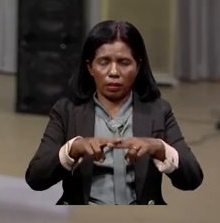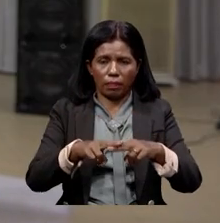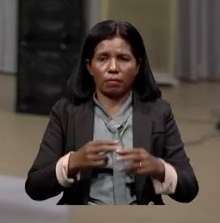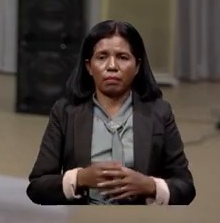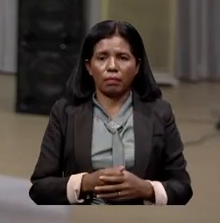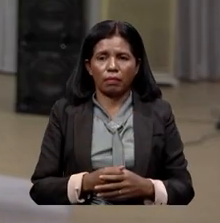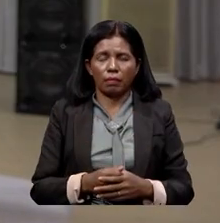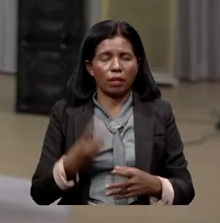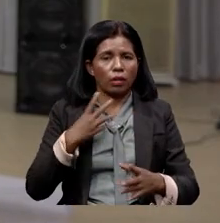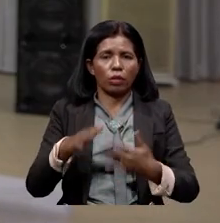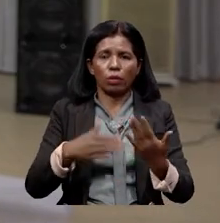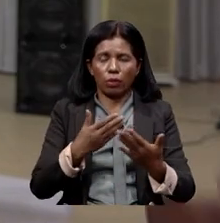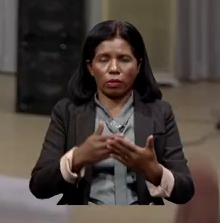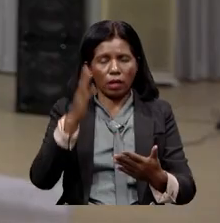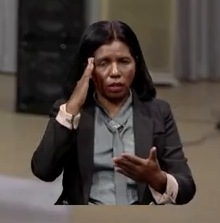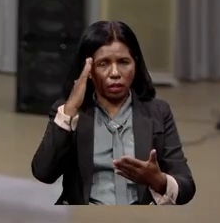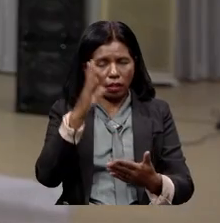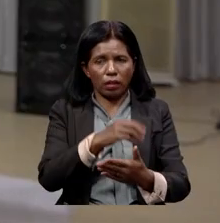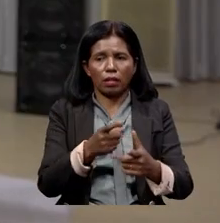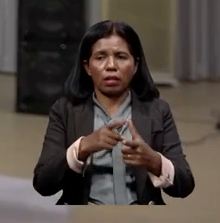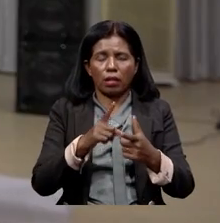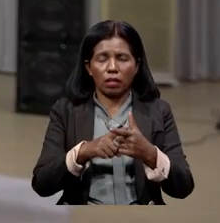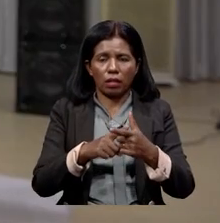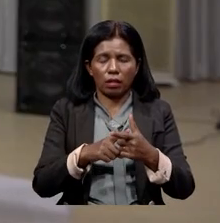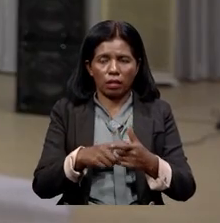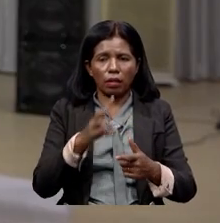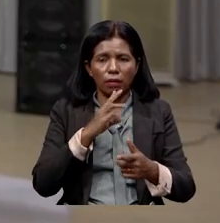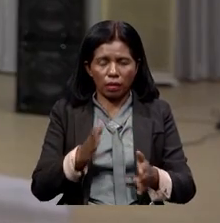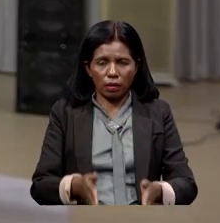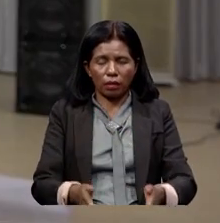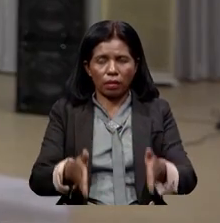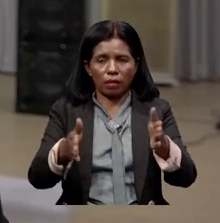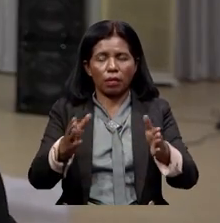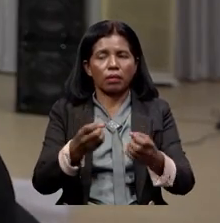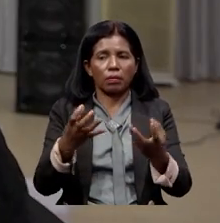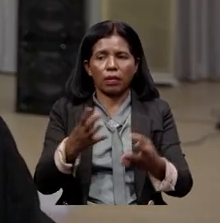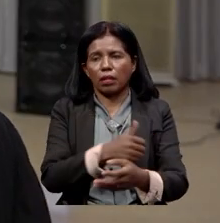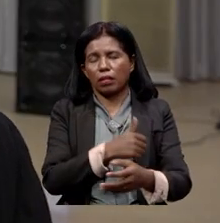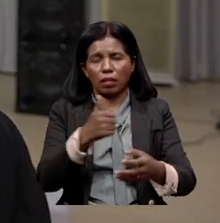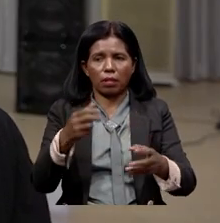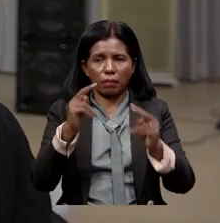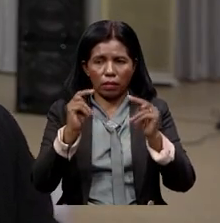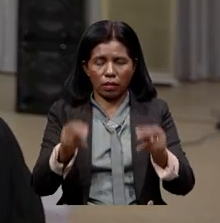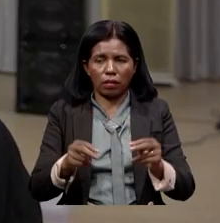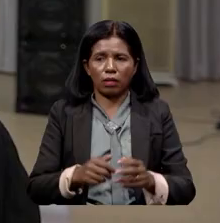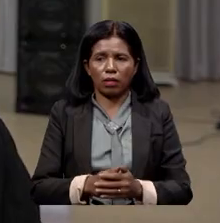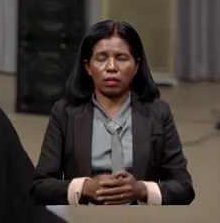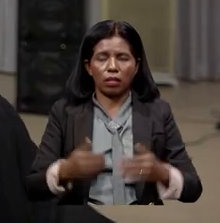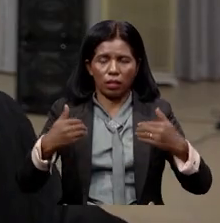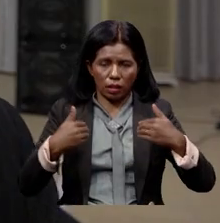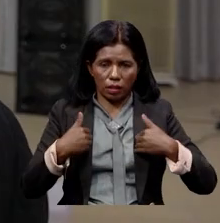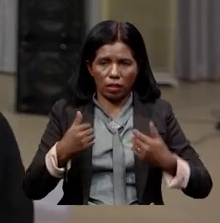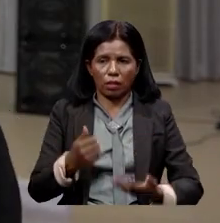mas itau tatene irrigação é fator ida, é buat ida, mas buat barak seluk mos precisa atu iha